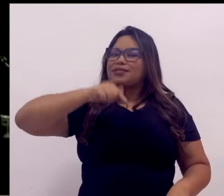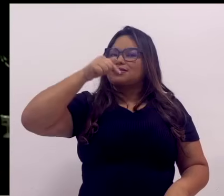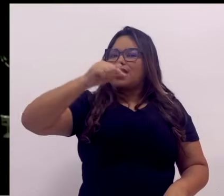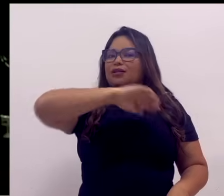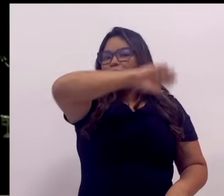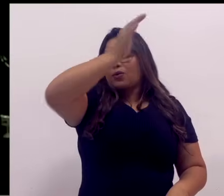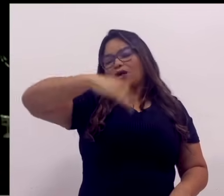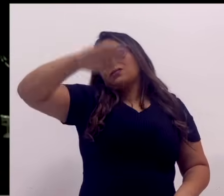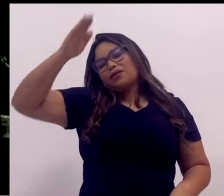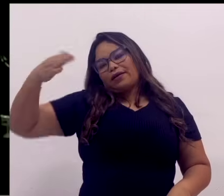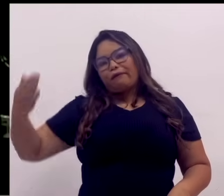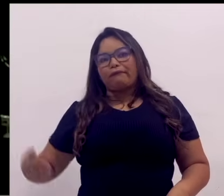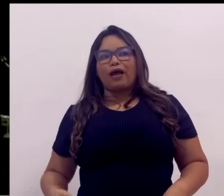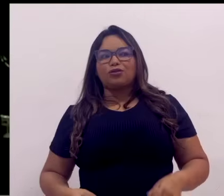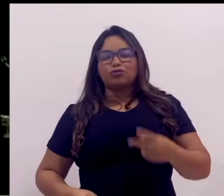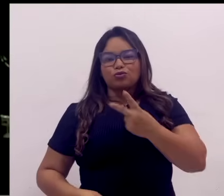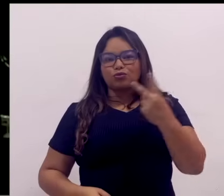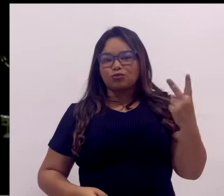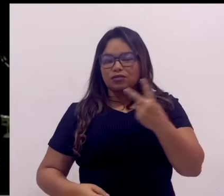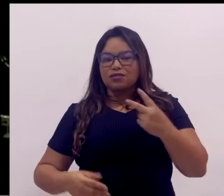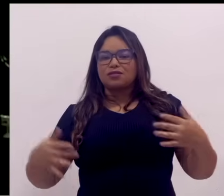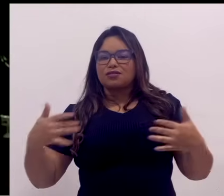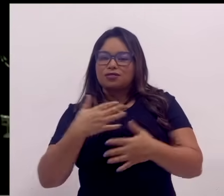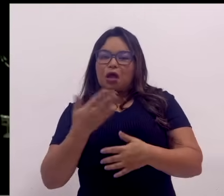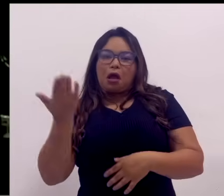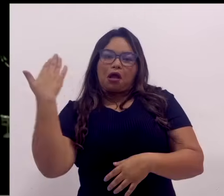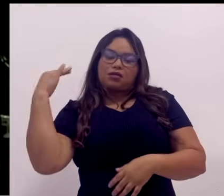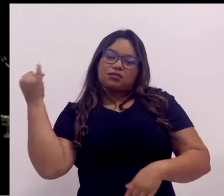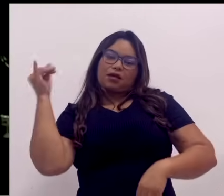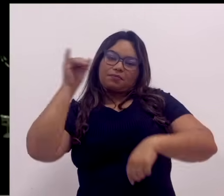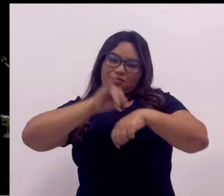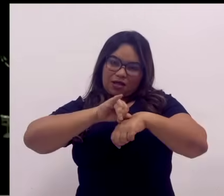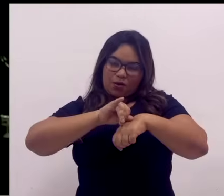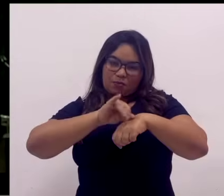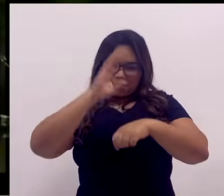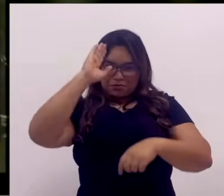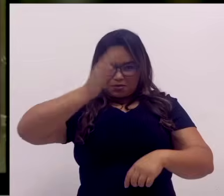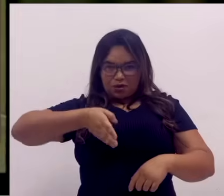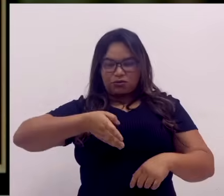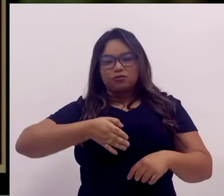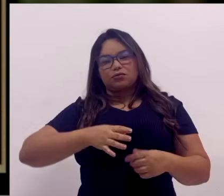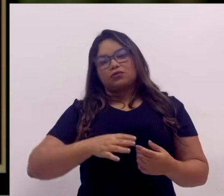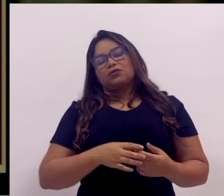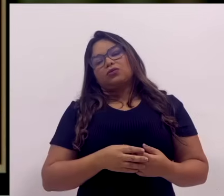capitais do Império Romano. E aqui está a grande mesquita azul de